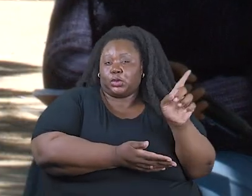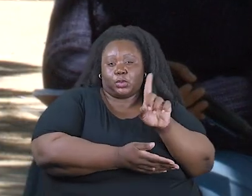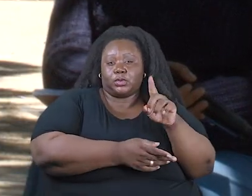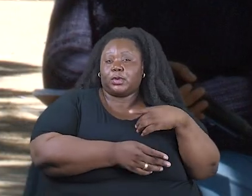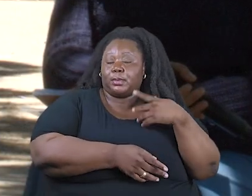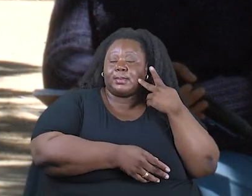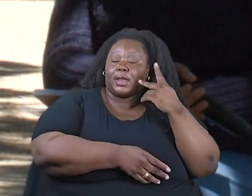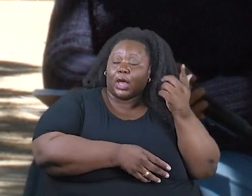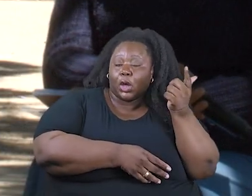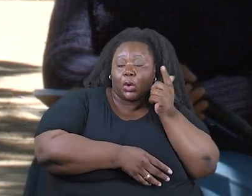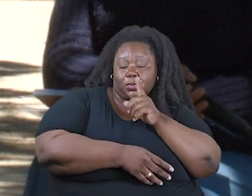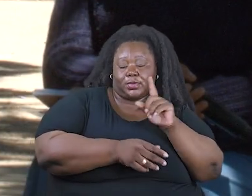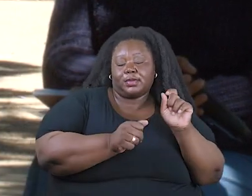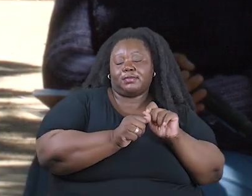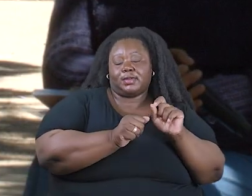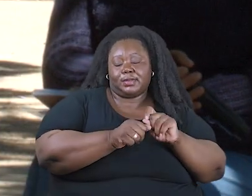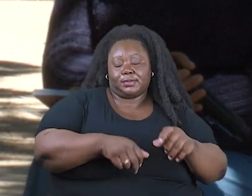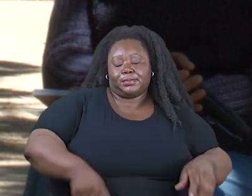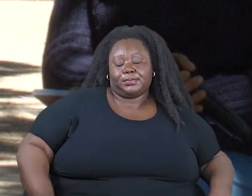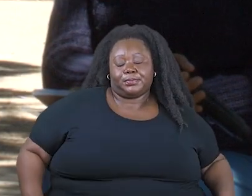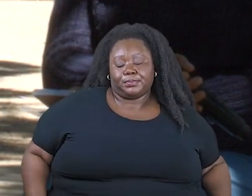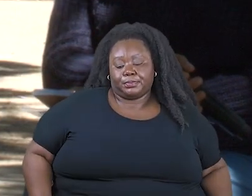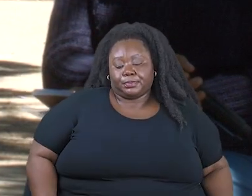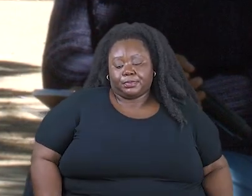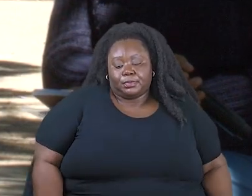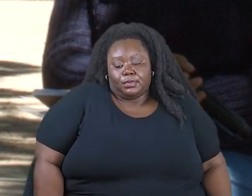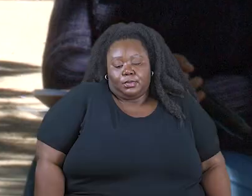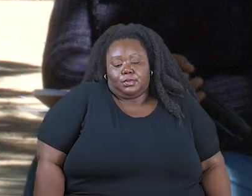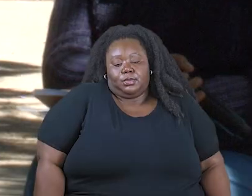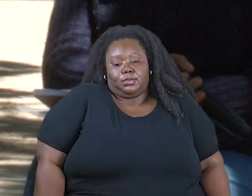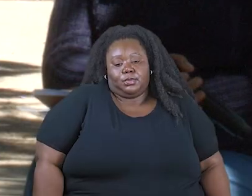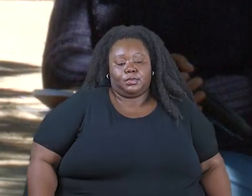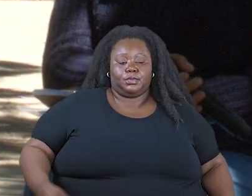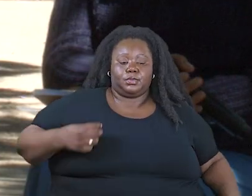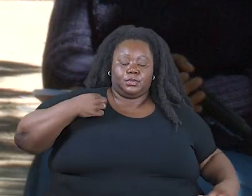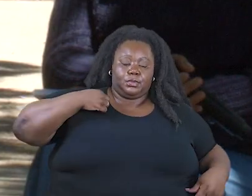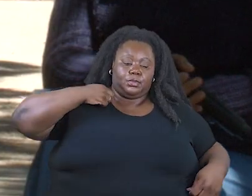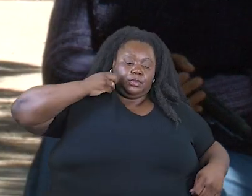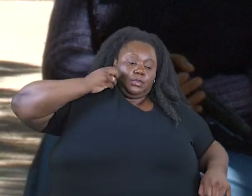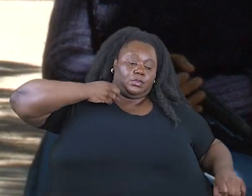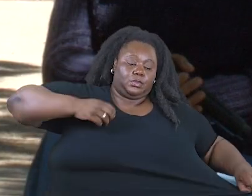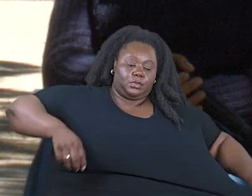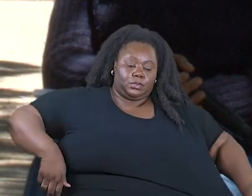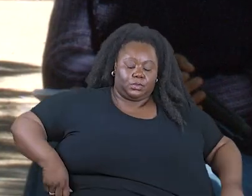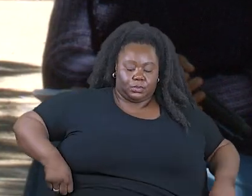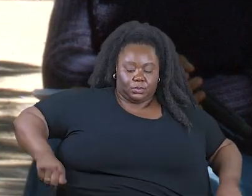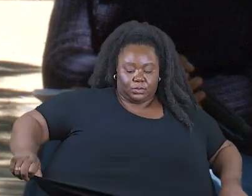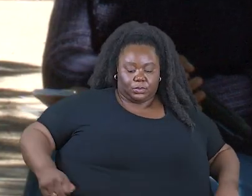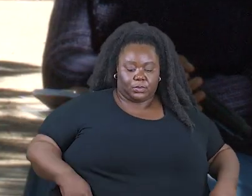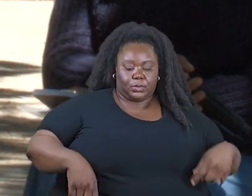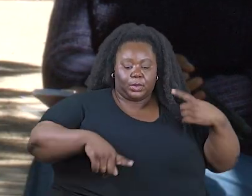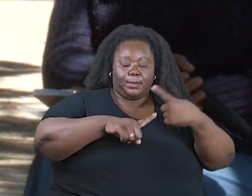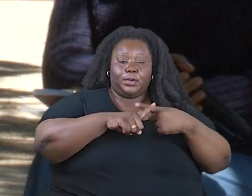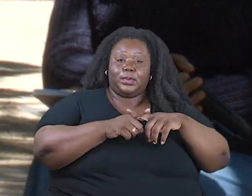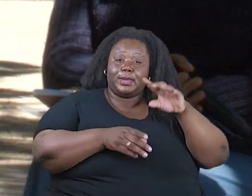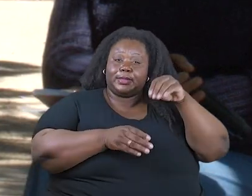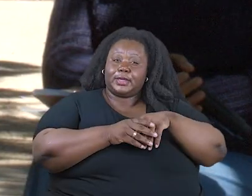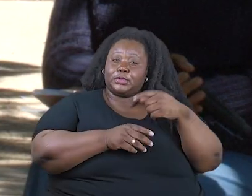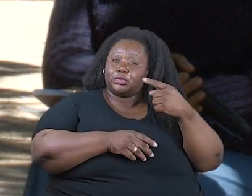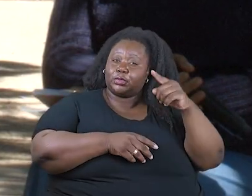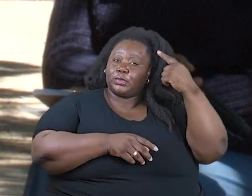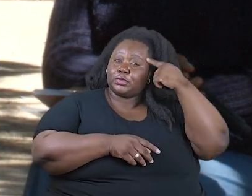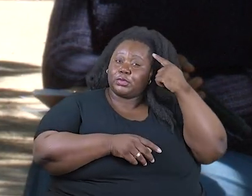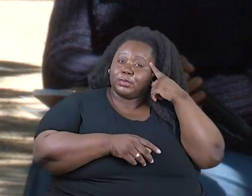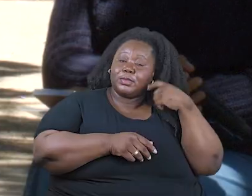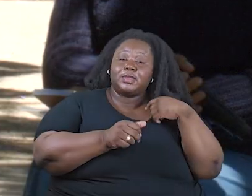ele seja considerado obra de arte, né? Porque aí está dentro de um outro contexto de pensar uma obra que está circulando